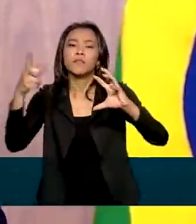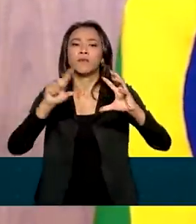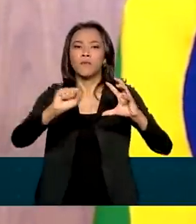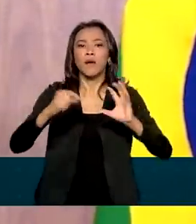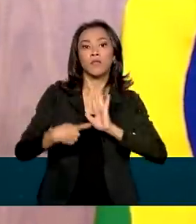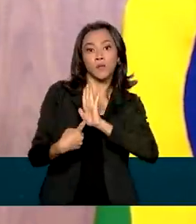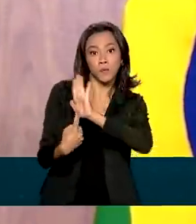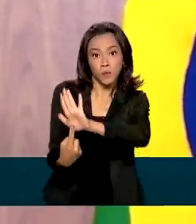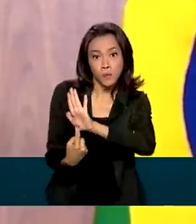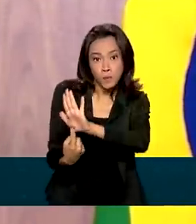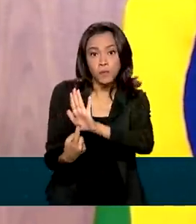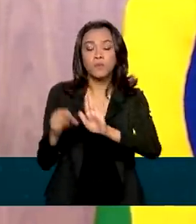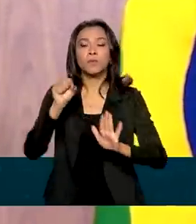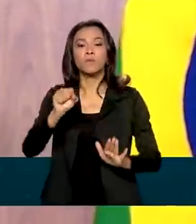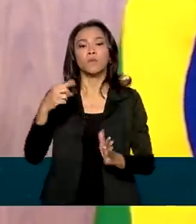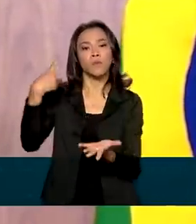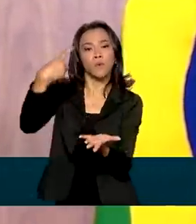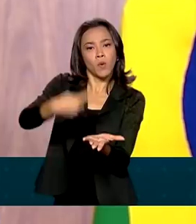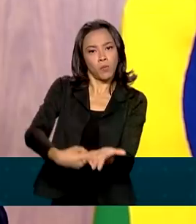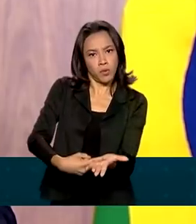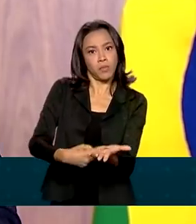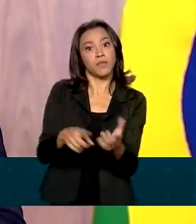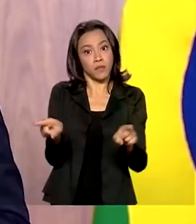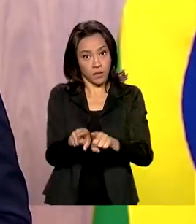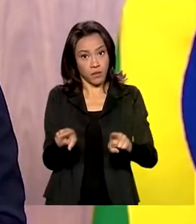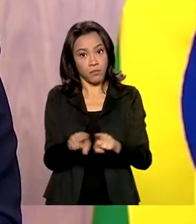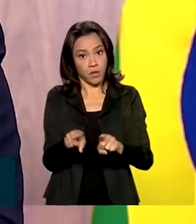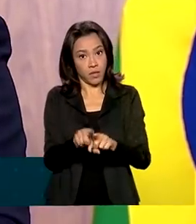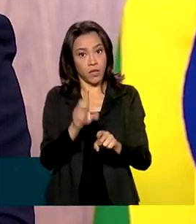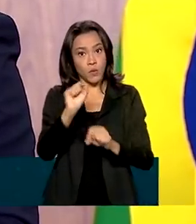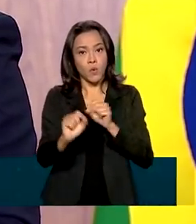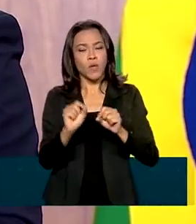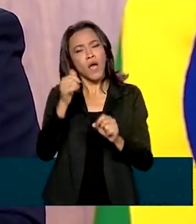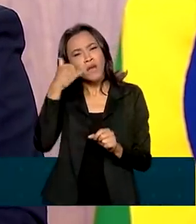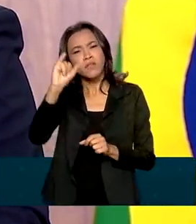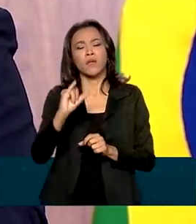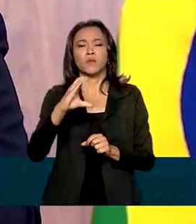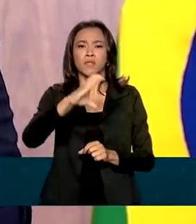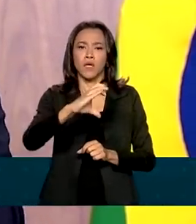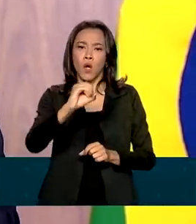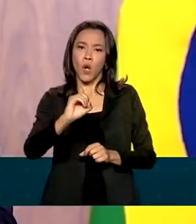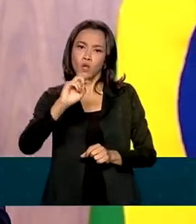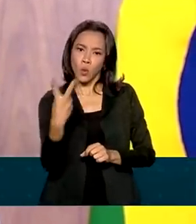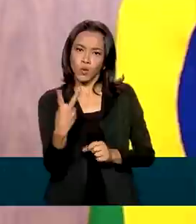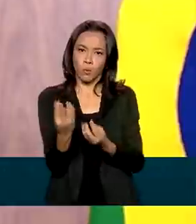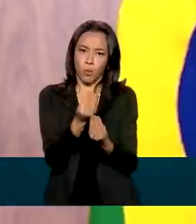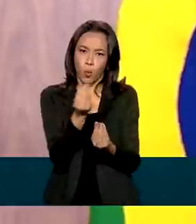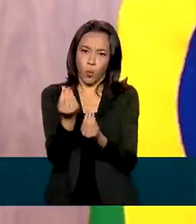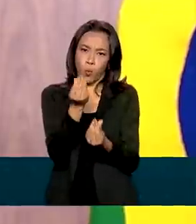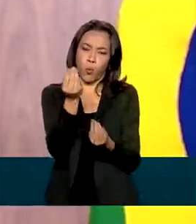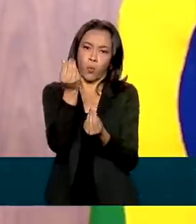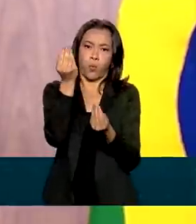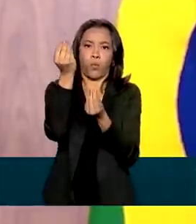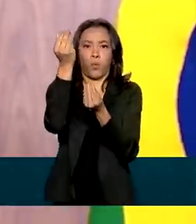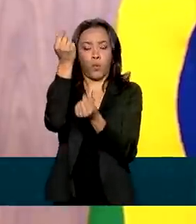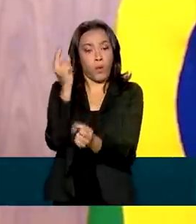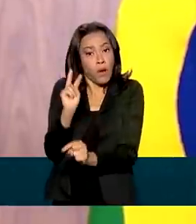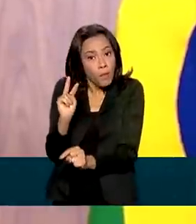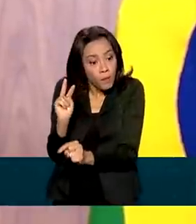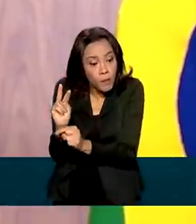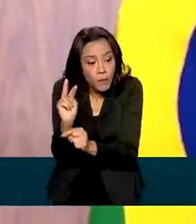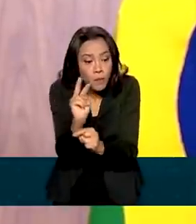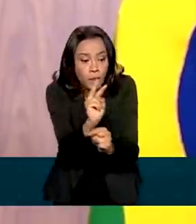trahar por nada do chão de missiones sino también alcançar lá carbono neutralidade e a ser louco na grama protection